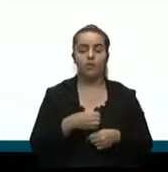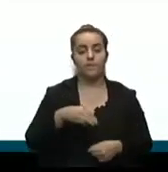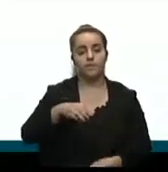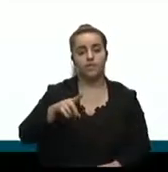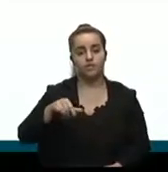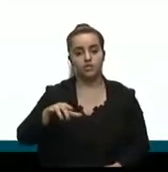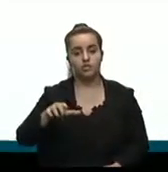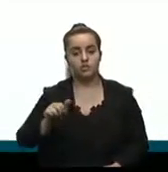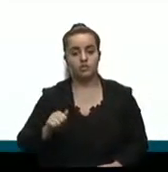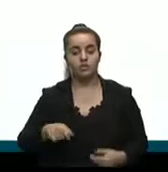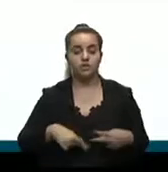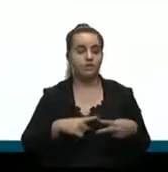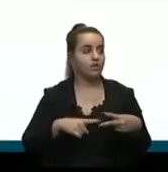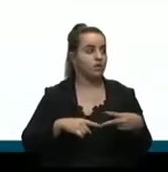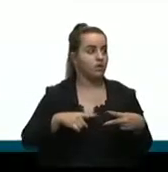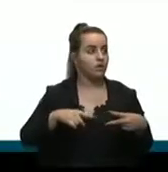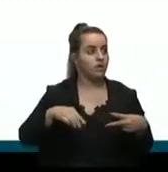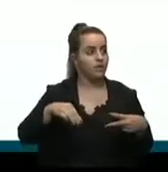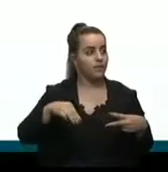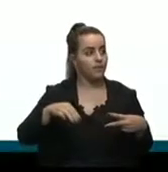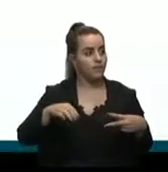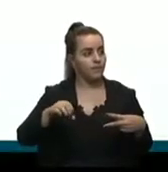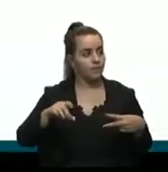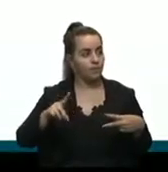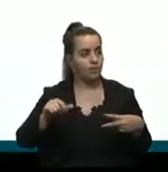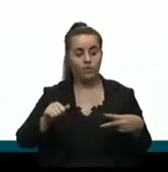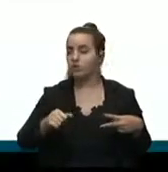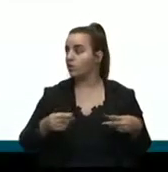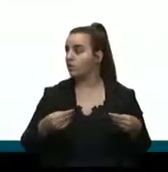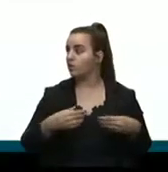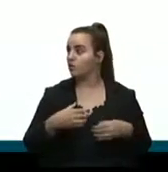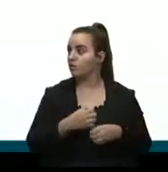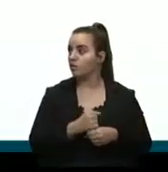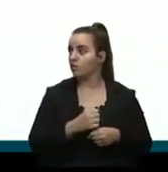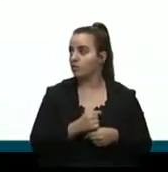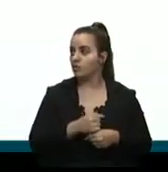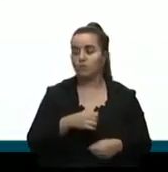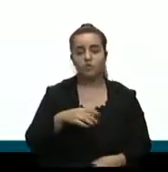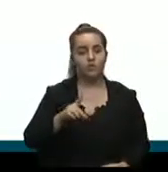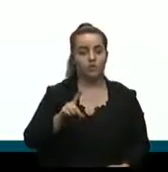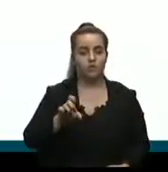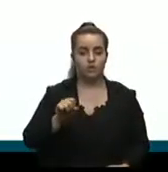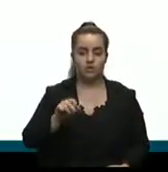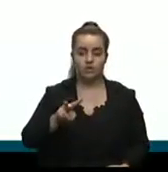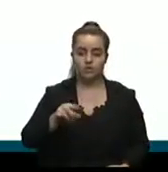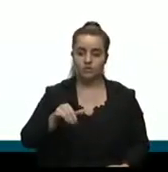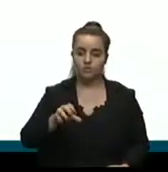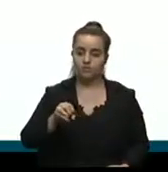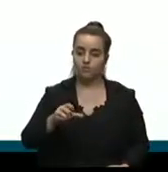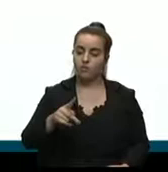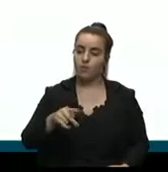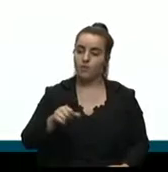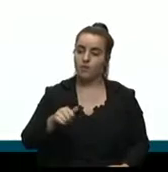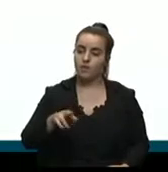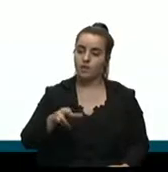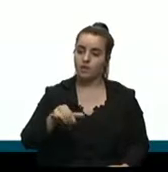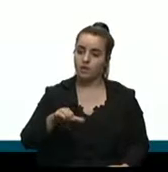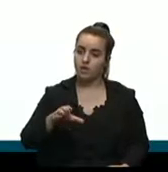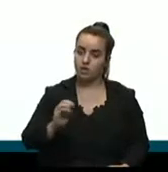calcular a moda, como calcular a variância e o desvio padrão, ou seja, medidas de posição e medidas de